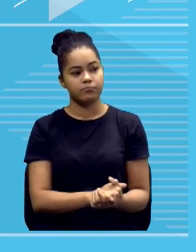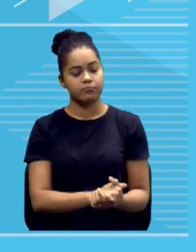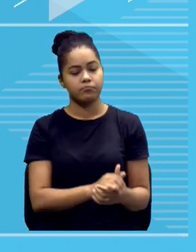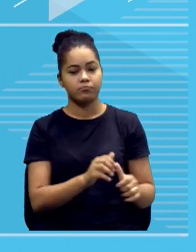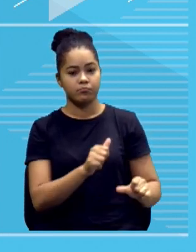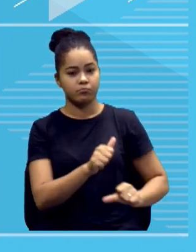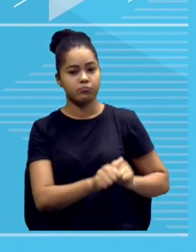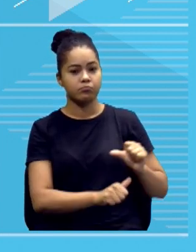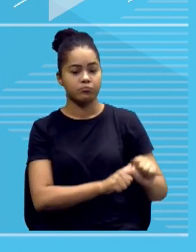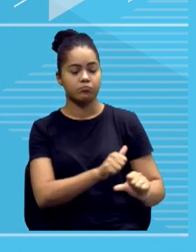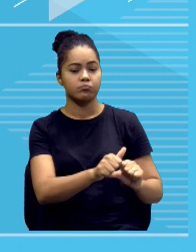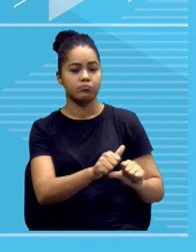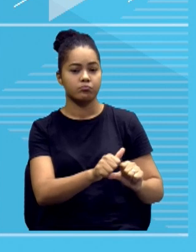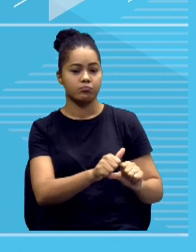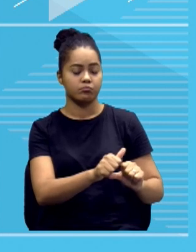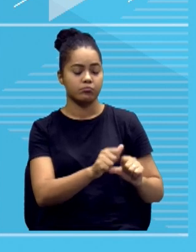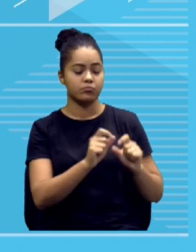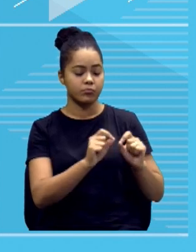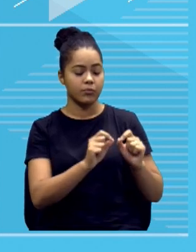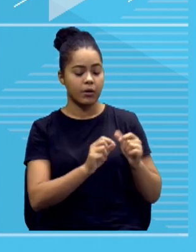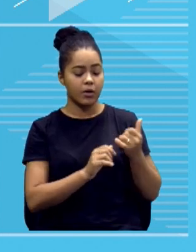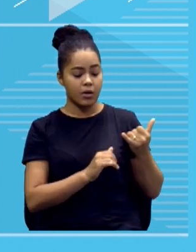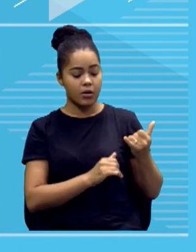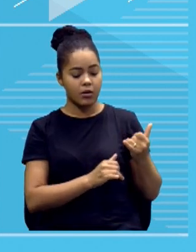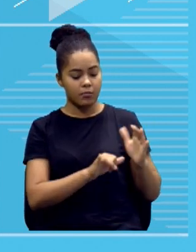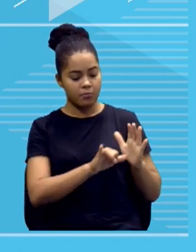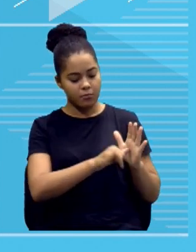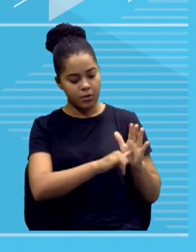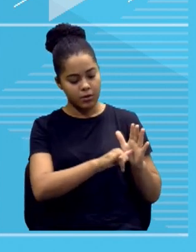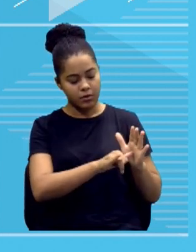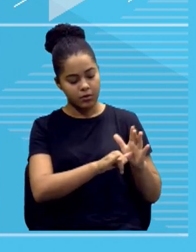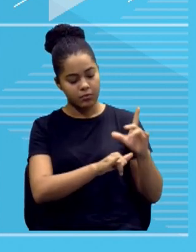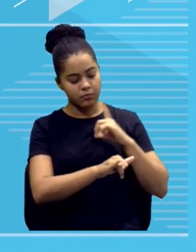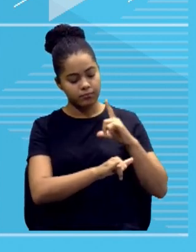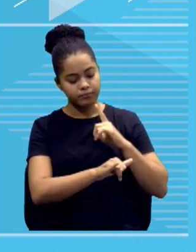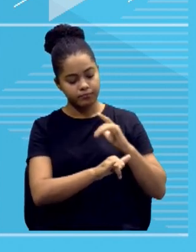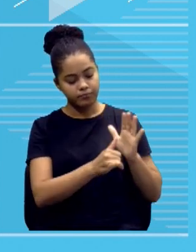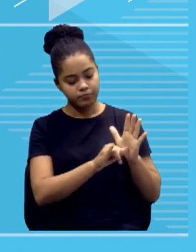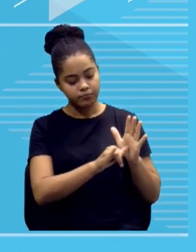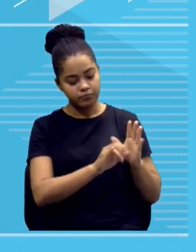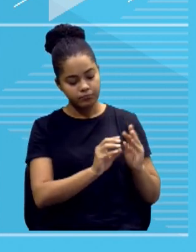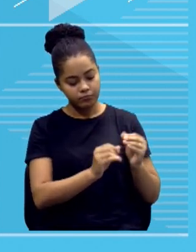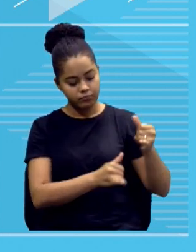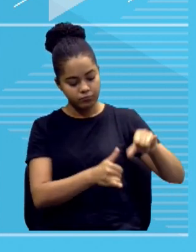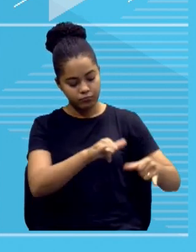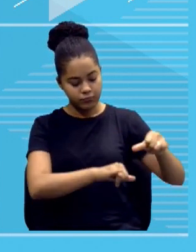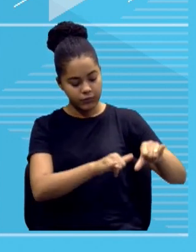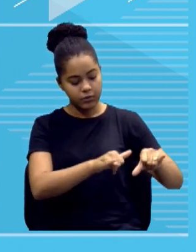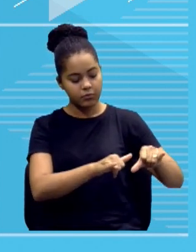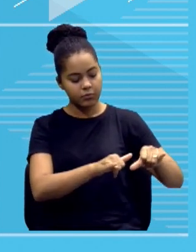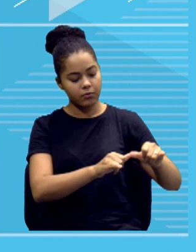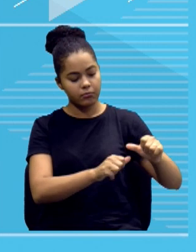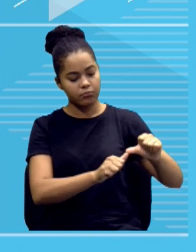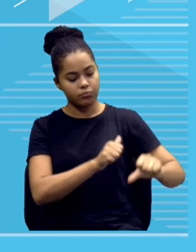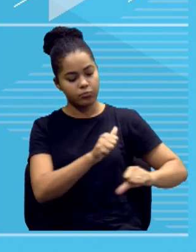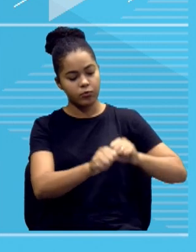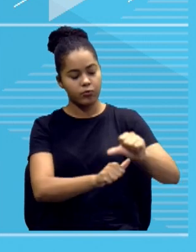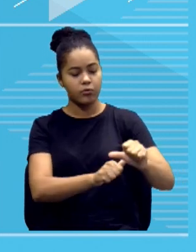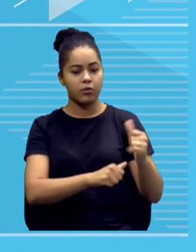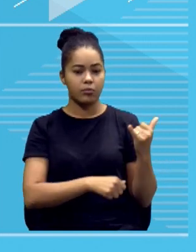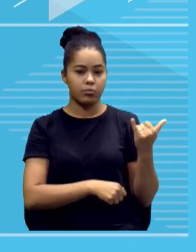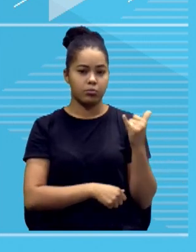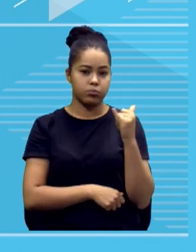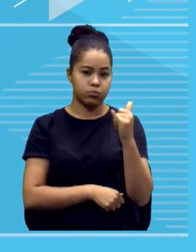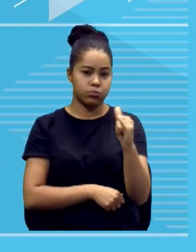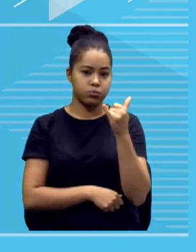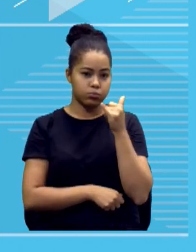transforma energia química em energia elétrica. Ela transforma aí também.